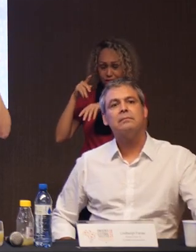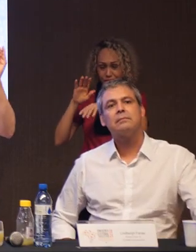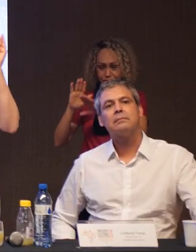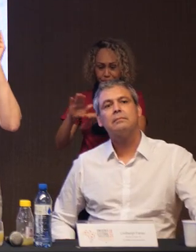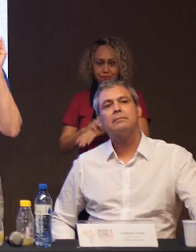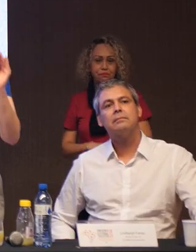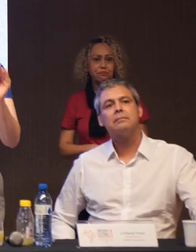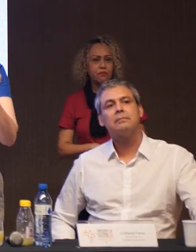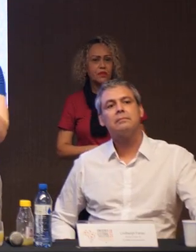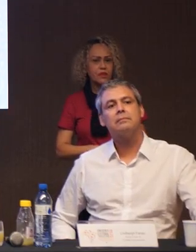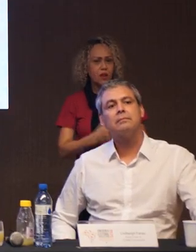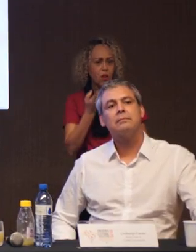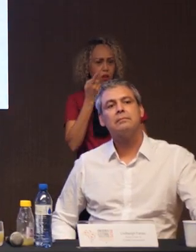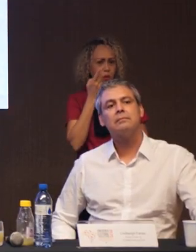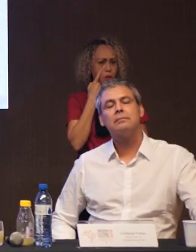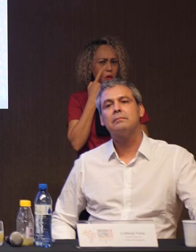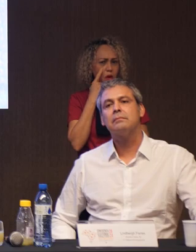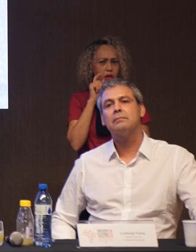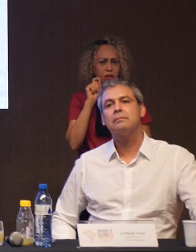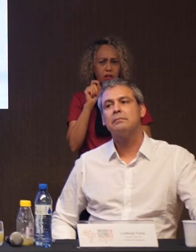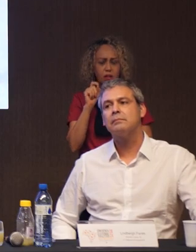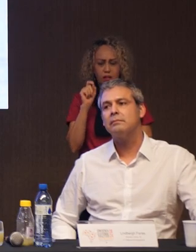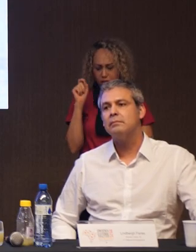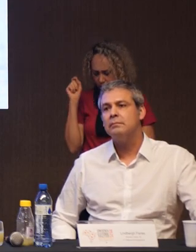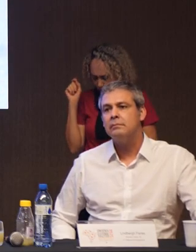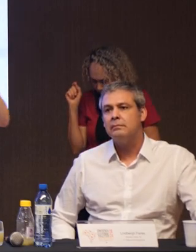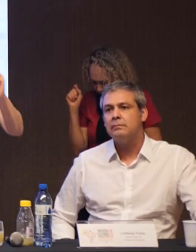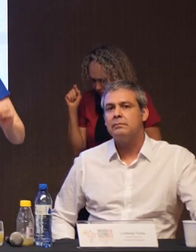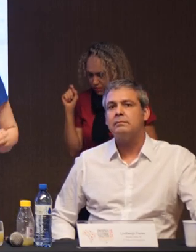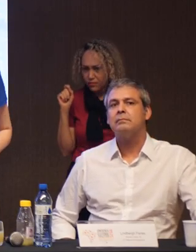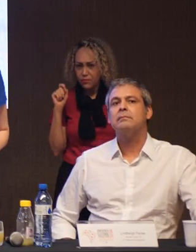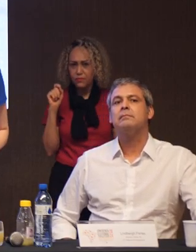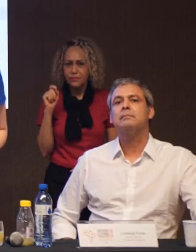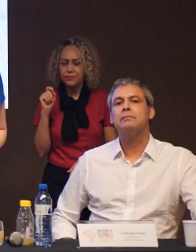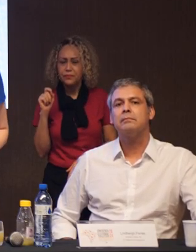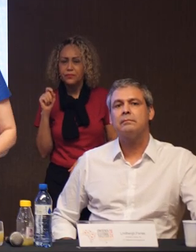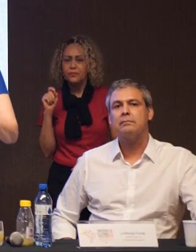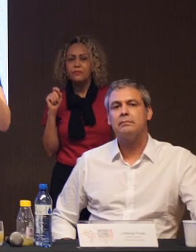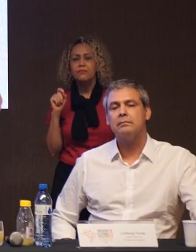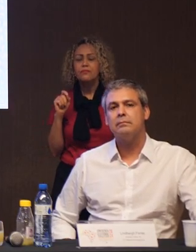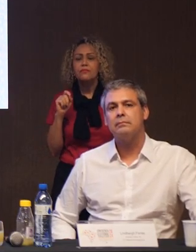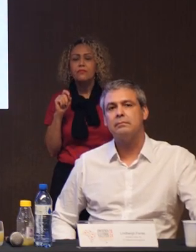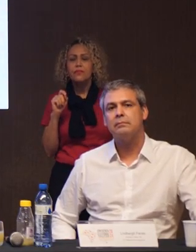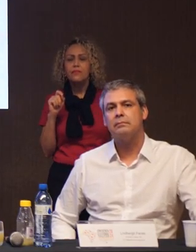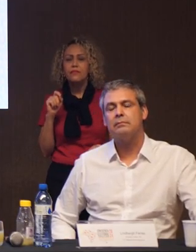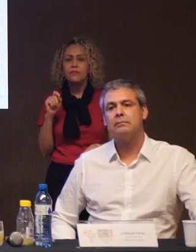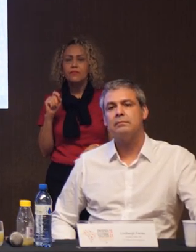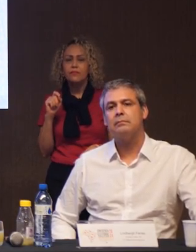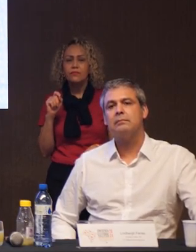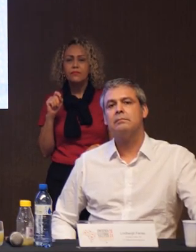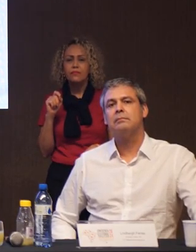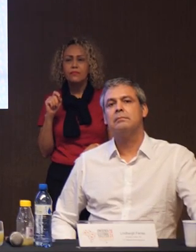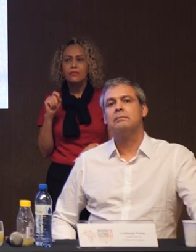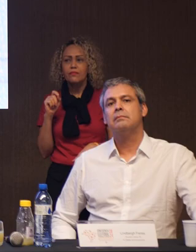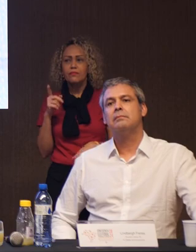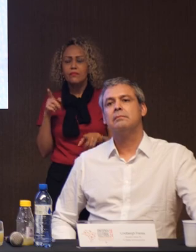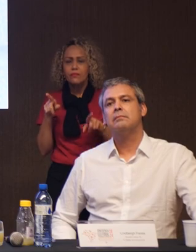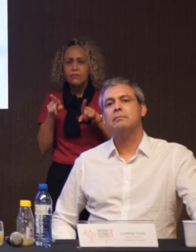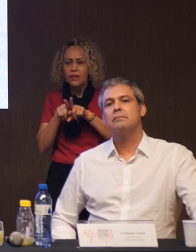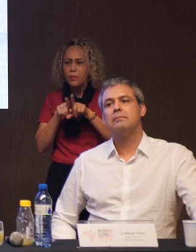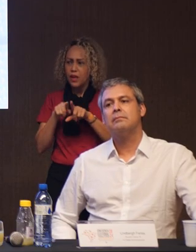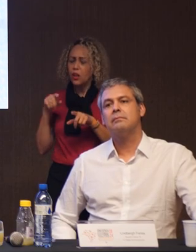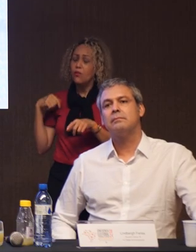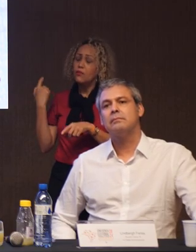Tenhamos então em conta a importância dessa tal análise de conjuntura e também